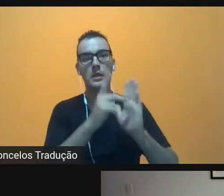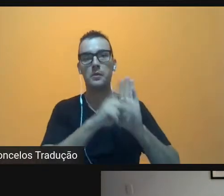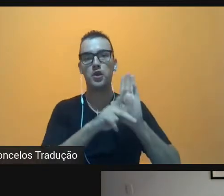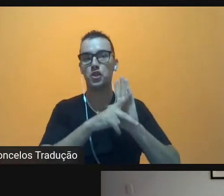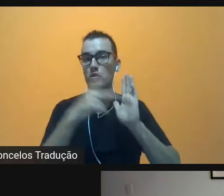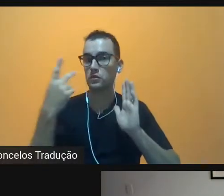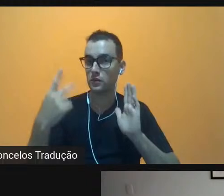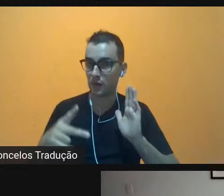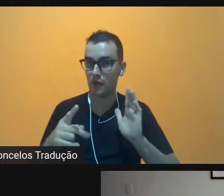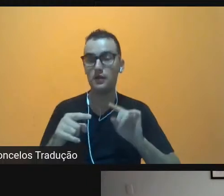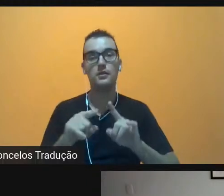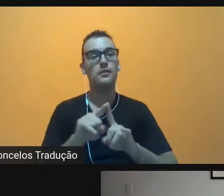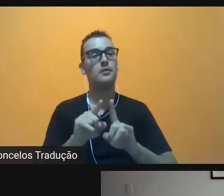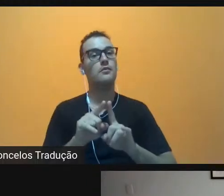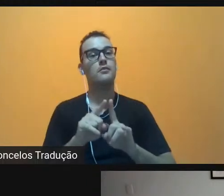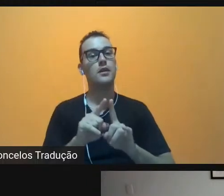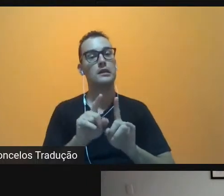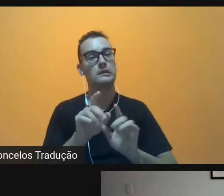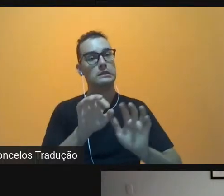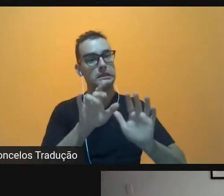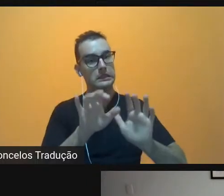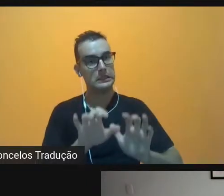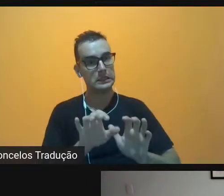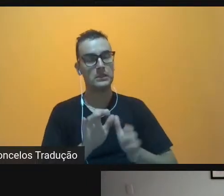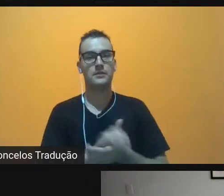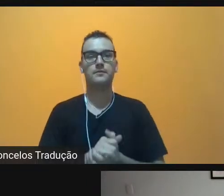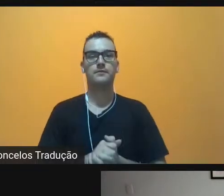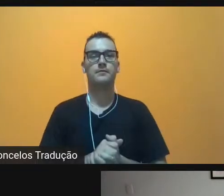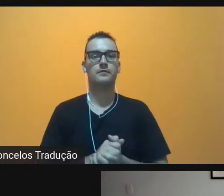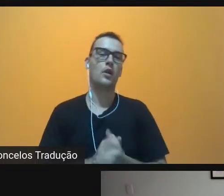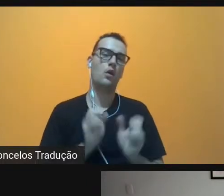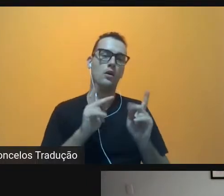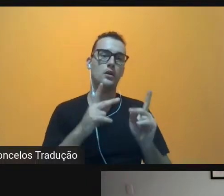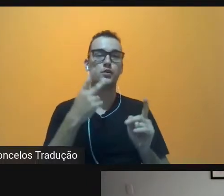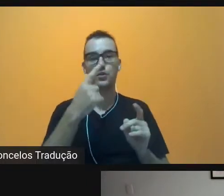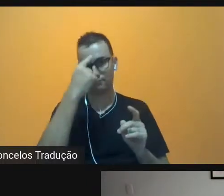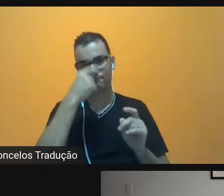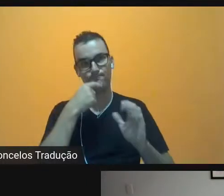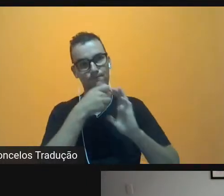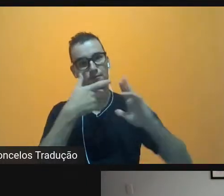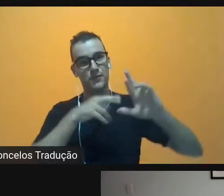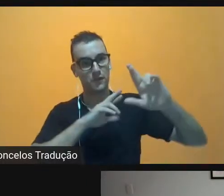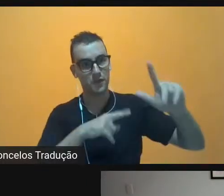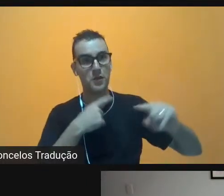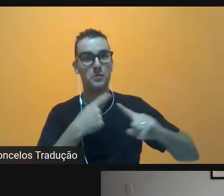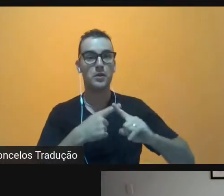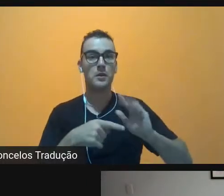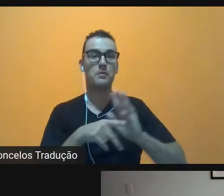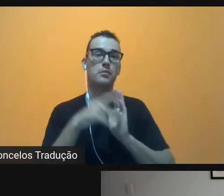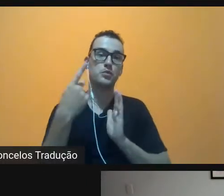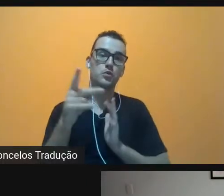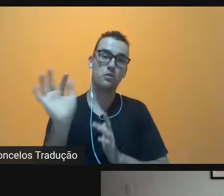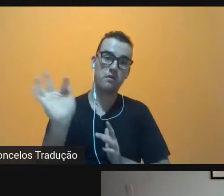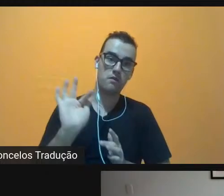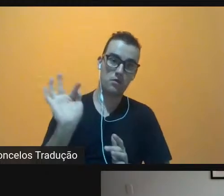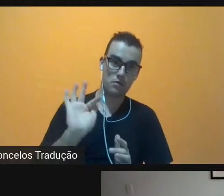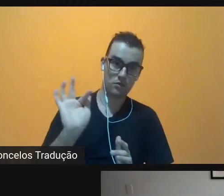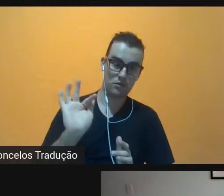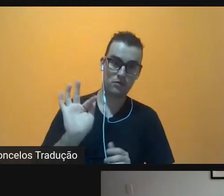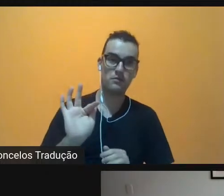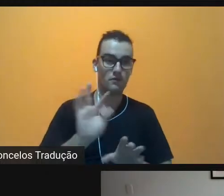sua dissertação, como você falou, né? Embora você tenha um perfil um pouco diferenciado pela sua graduação, né,